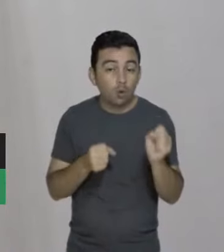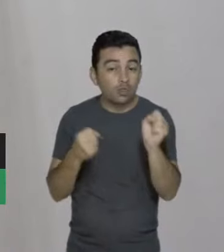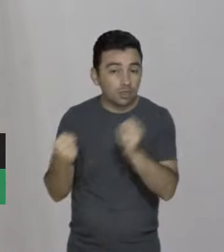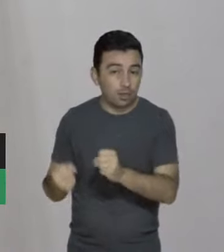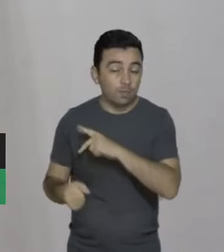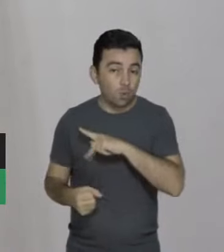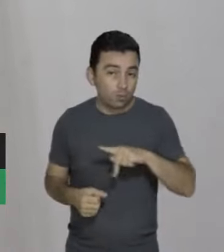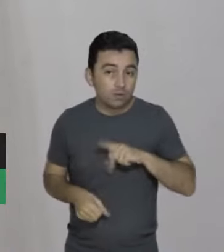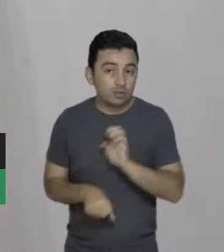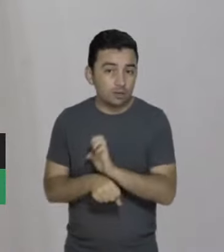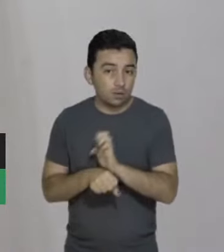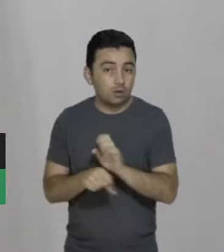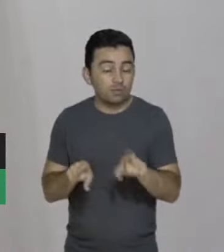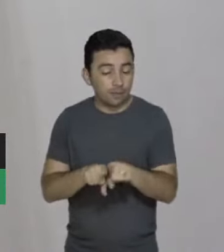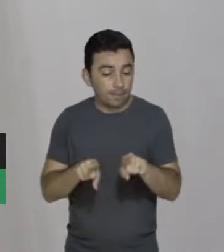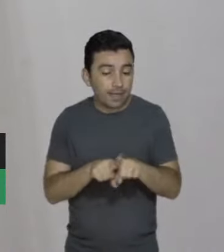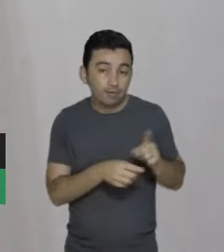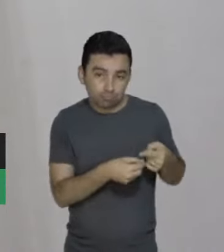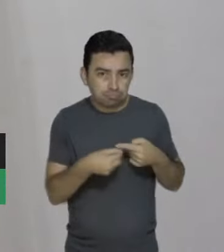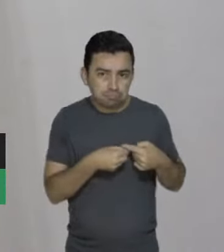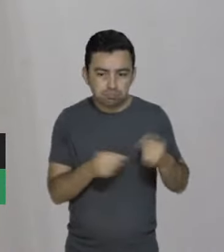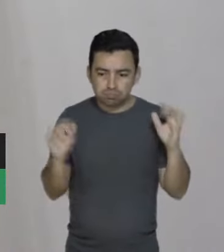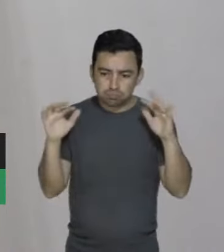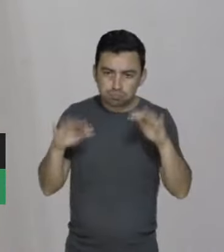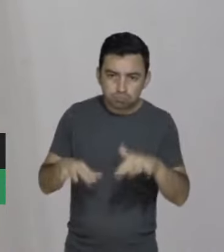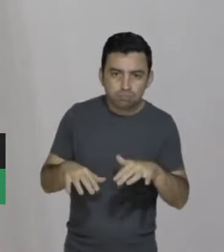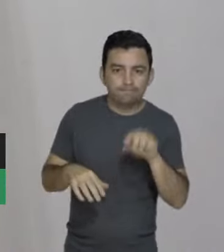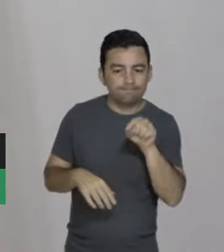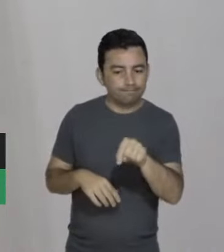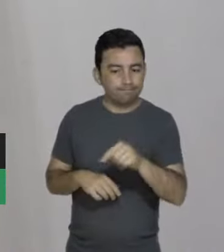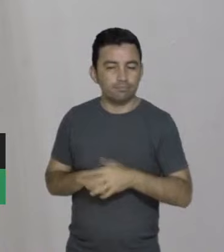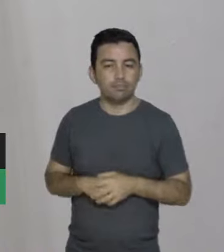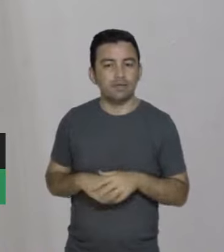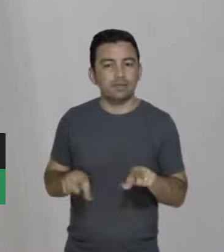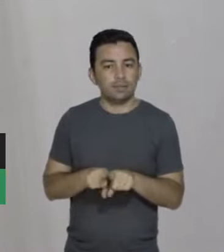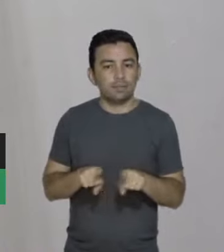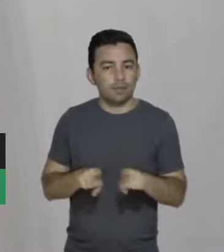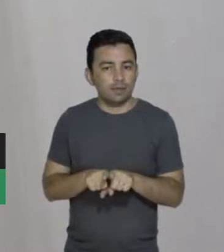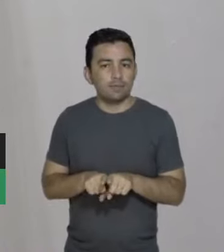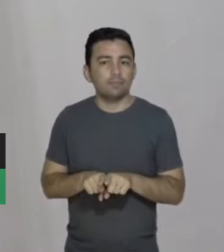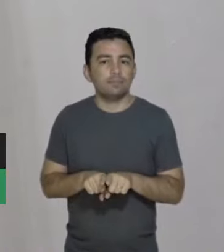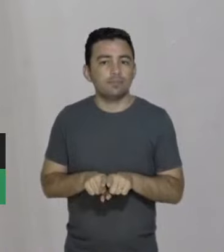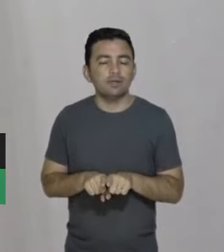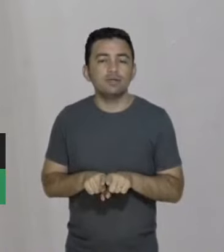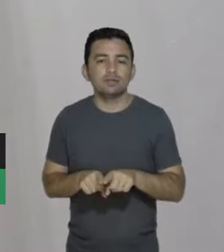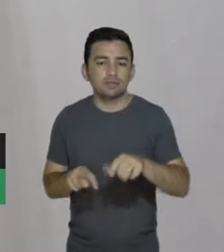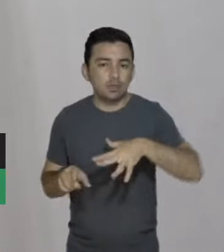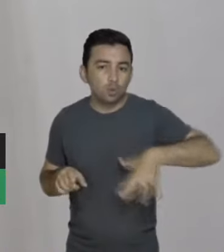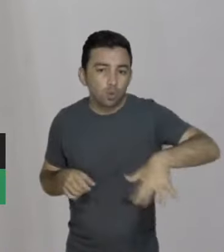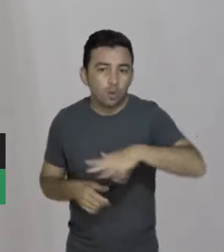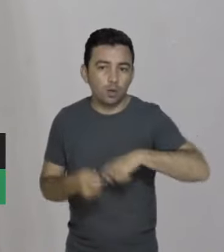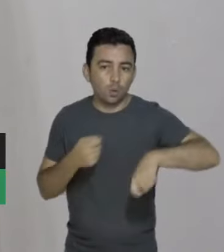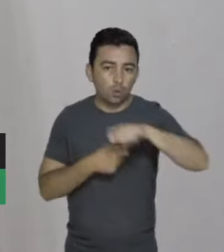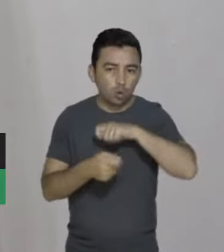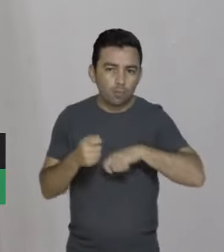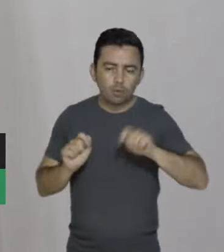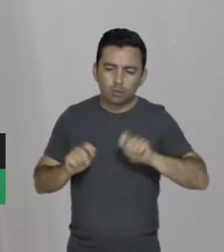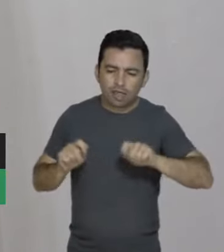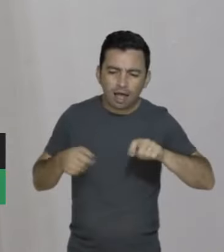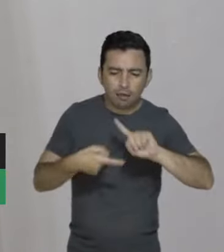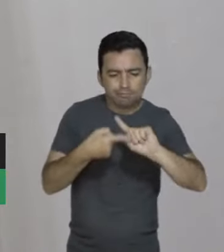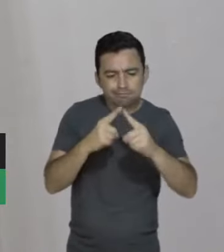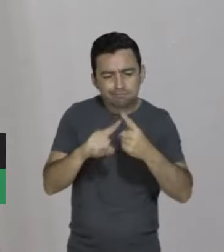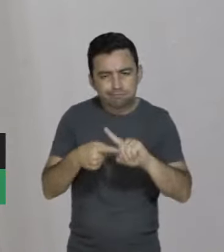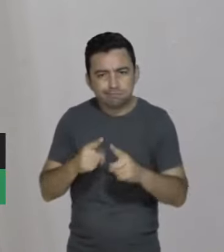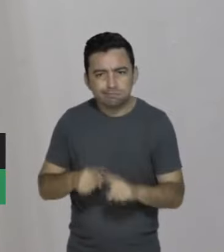também os poderes públicos municipais aos atores envolvidos com os setores econômicos que possam dialogar sobre a importância